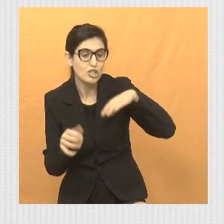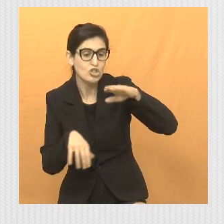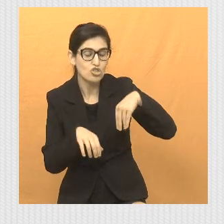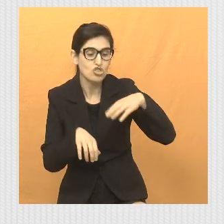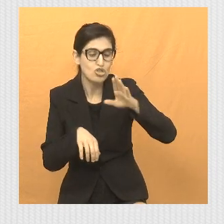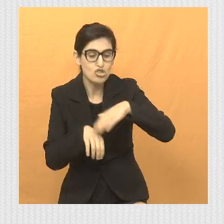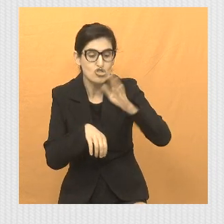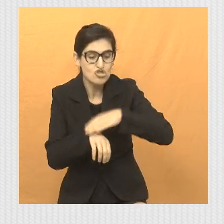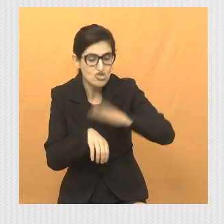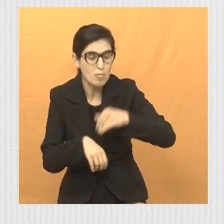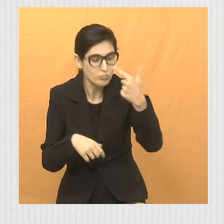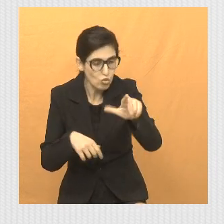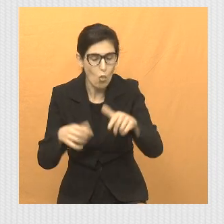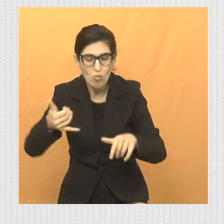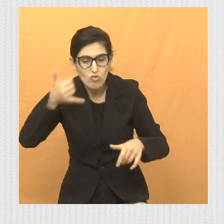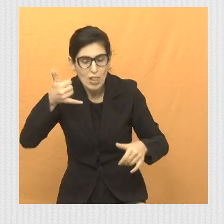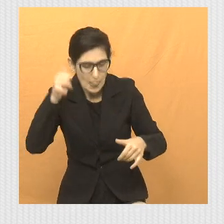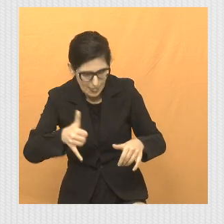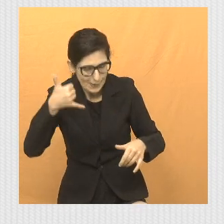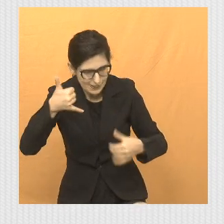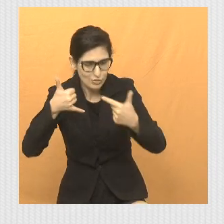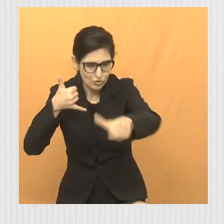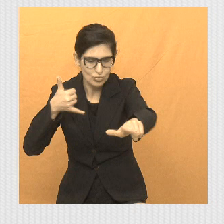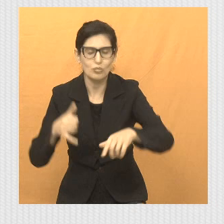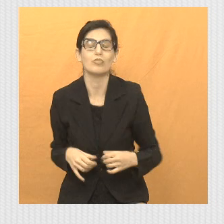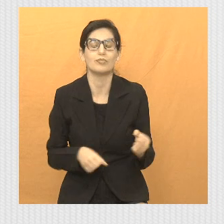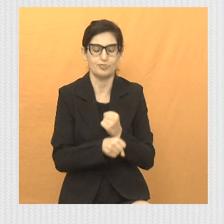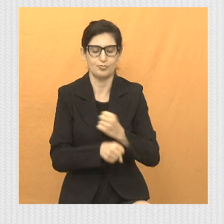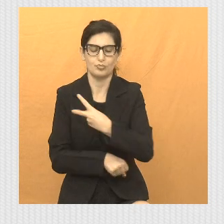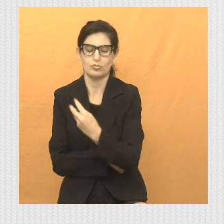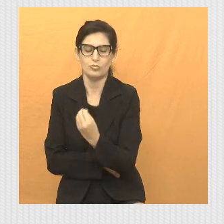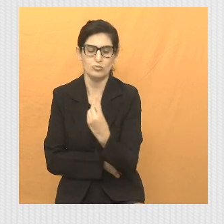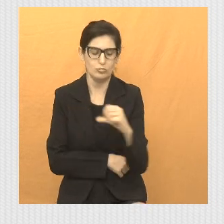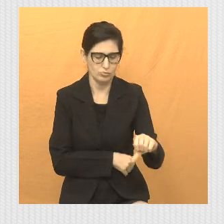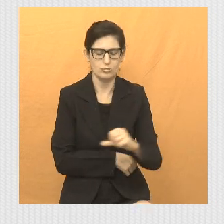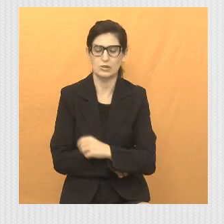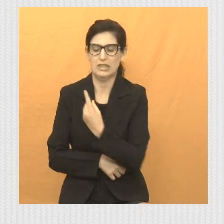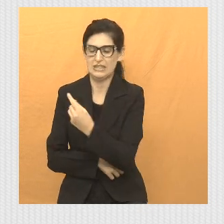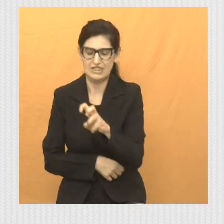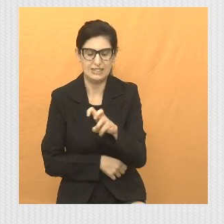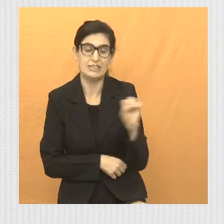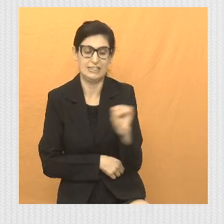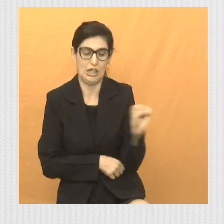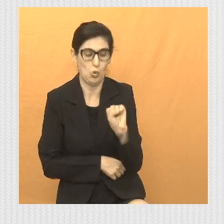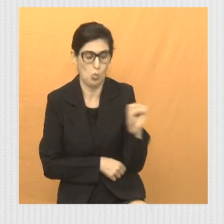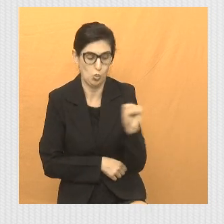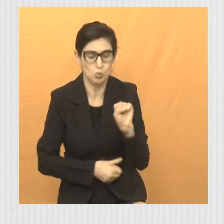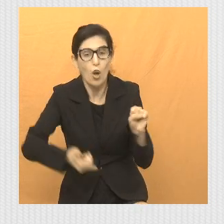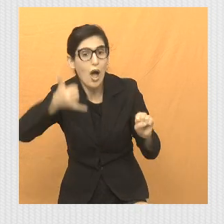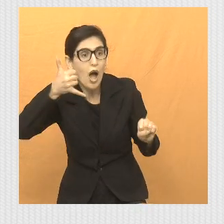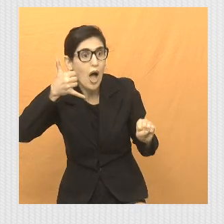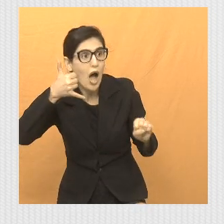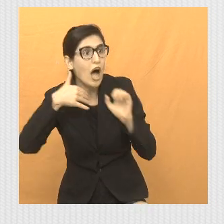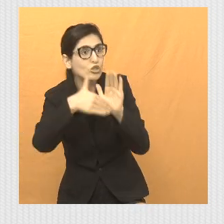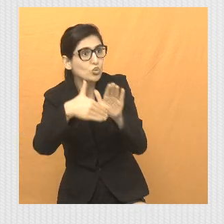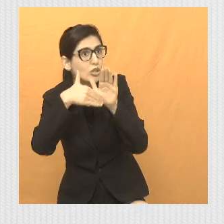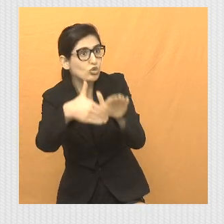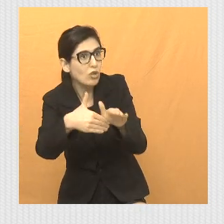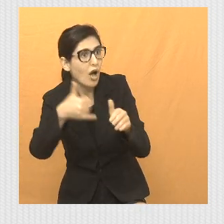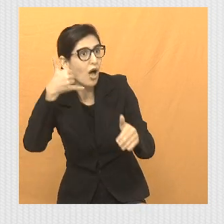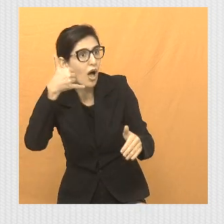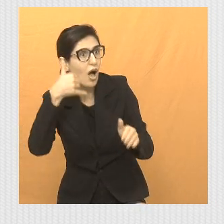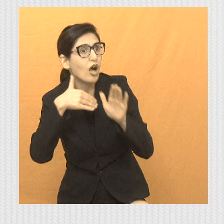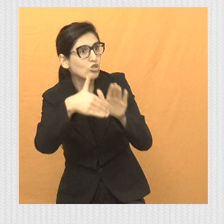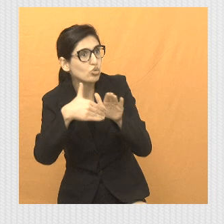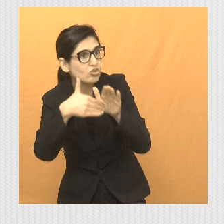SAMU. Fechamos 2019 com 15 segundos, a suporte básico e avançado.